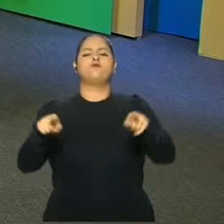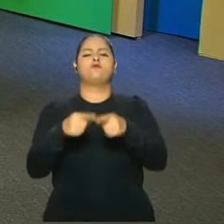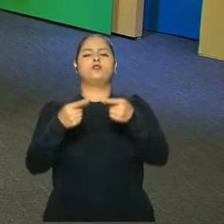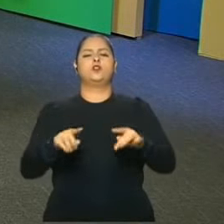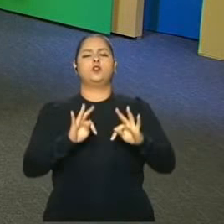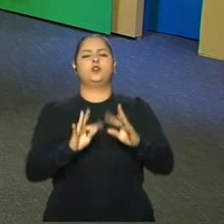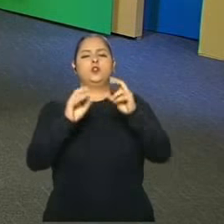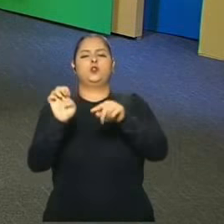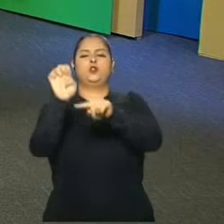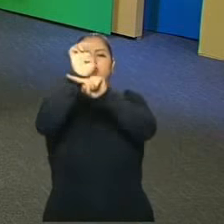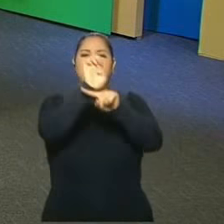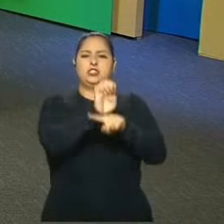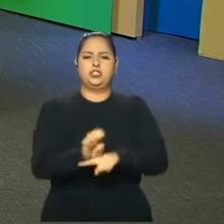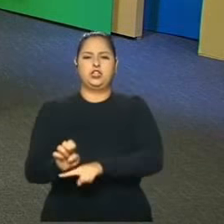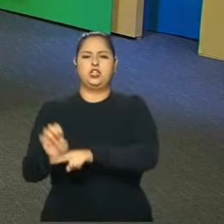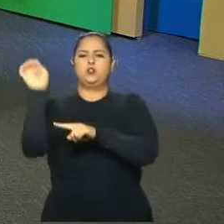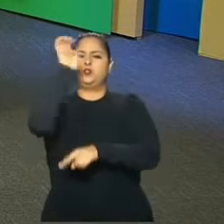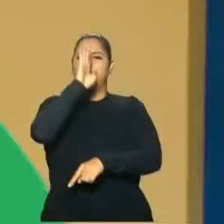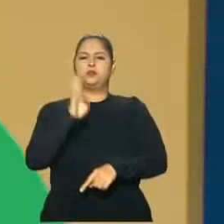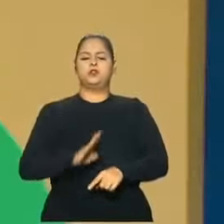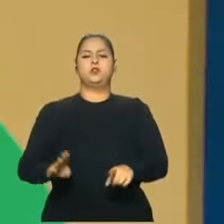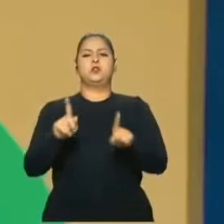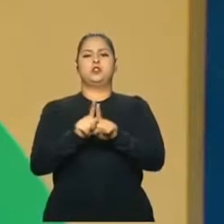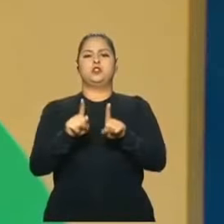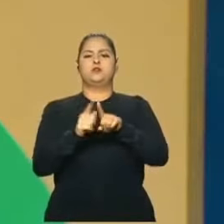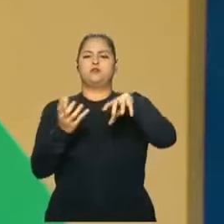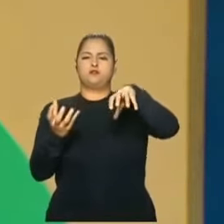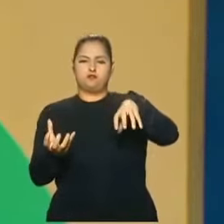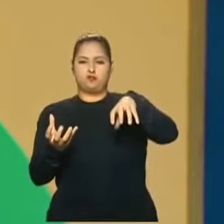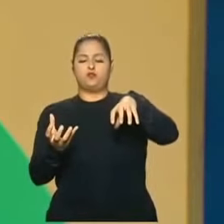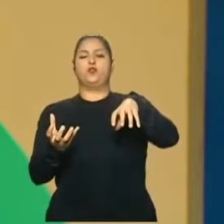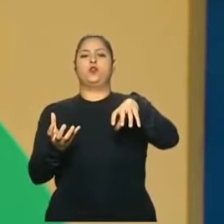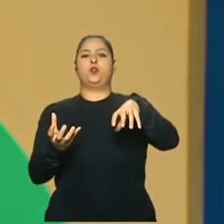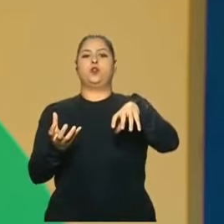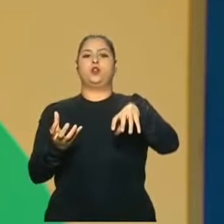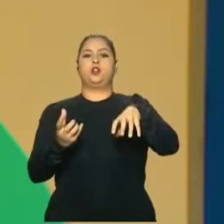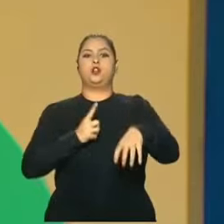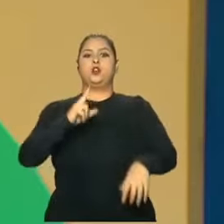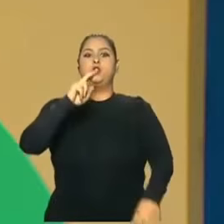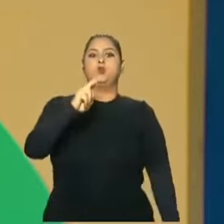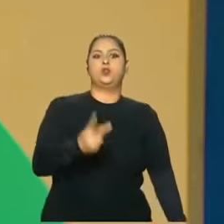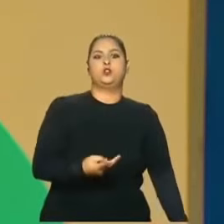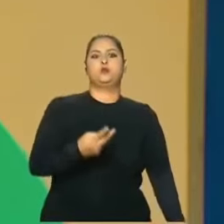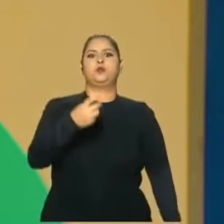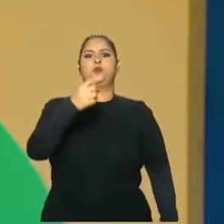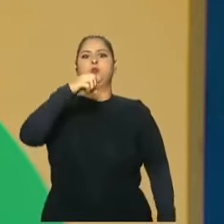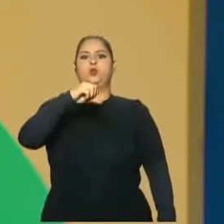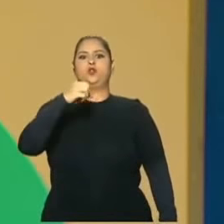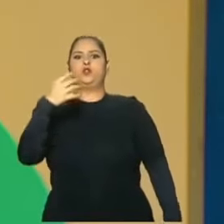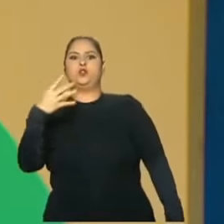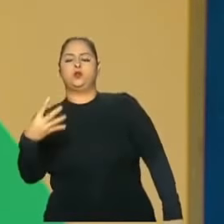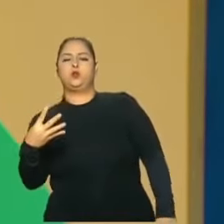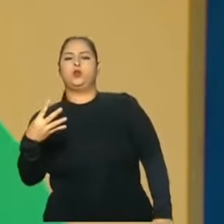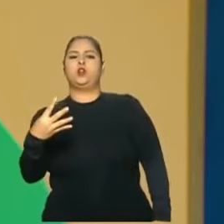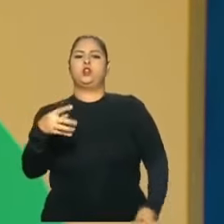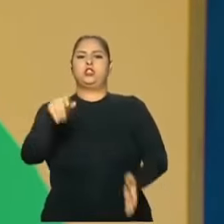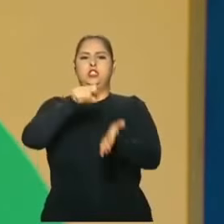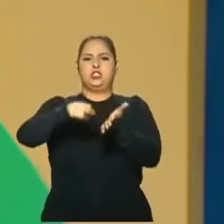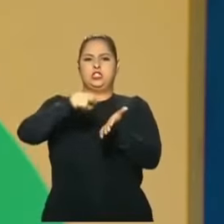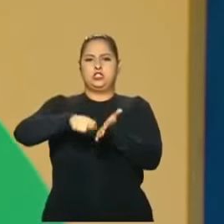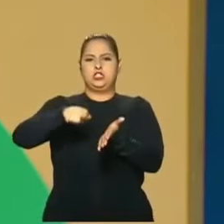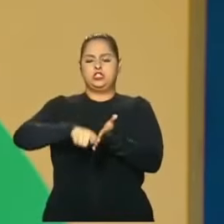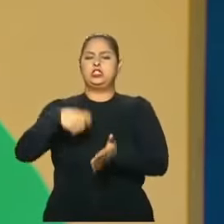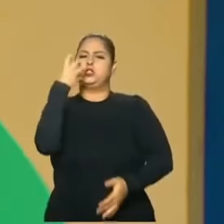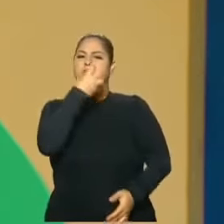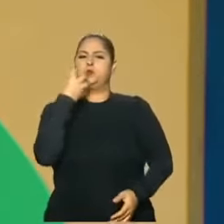os estados do Brasil e também do Distrito Federal. Foram 2.094 composições inscritas e você